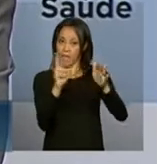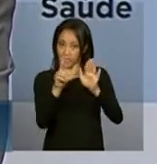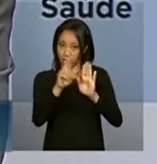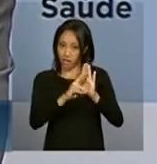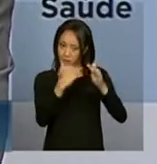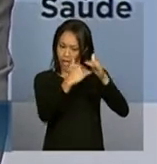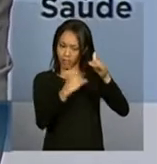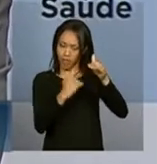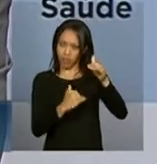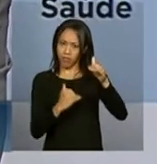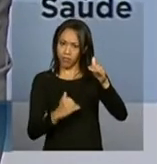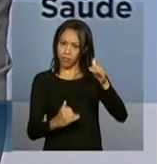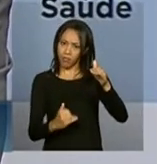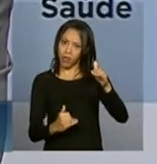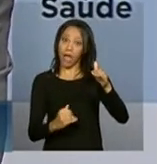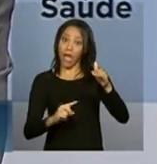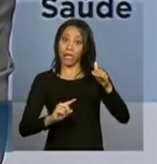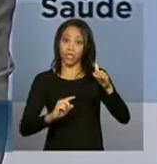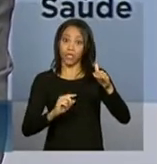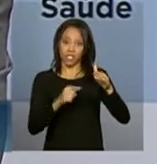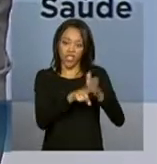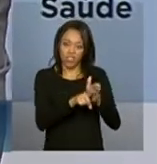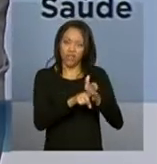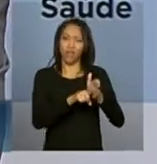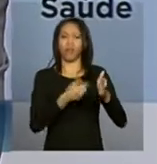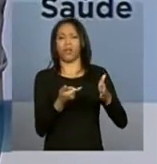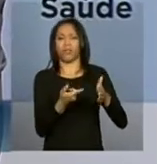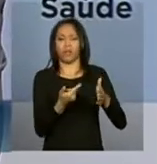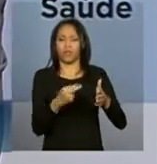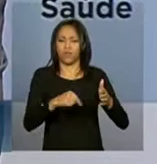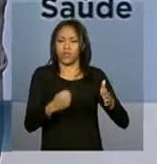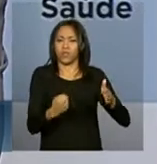vai impactar no reajuste, para 2014,